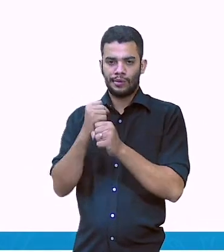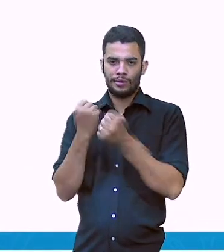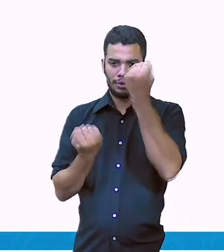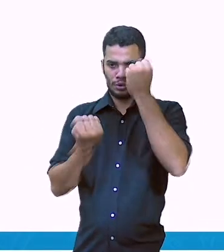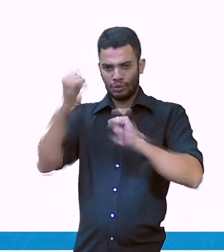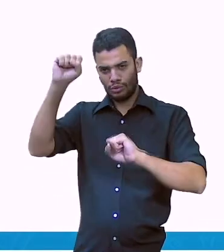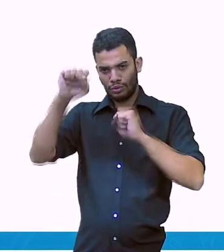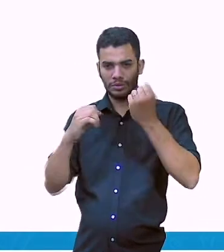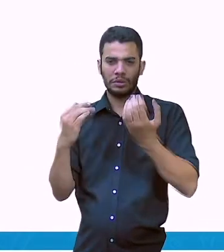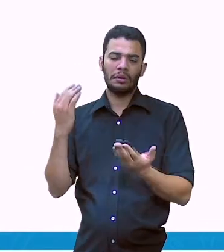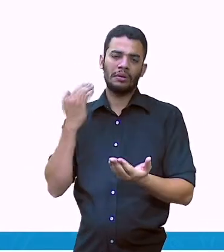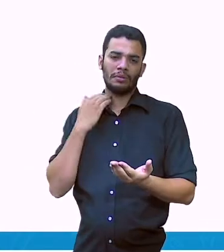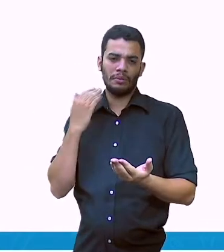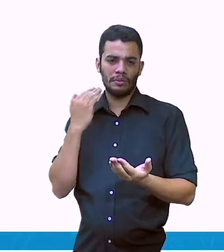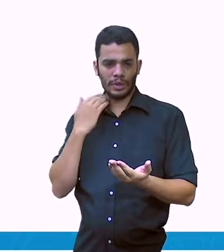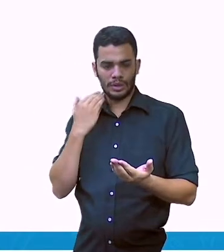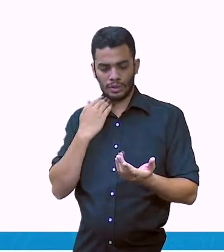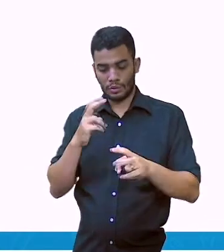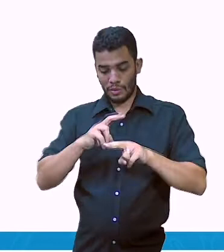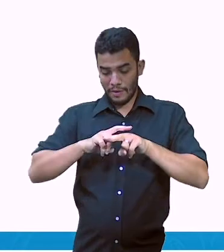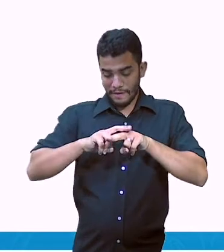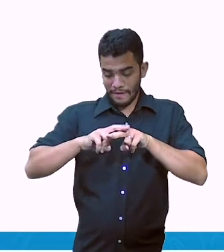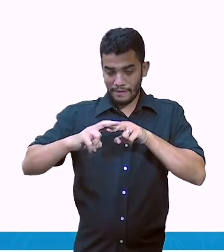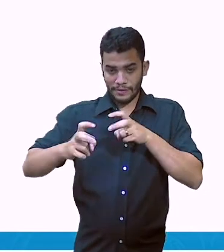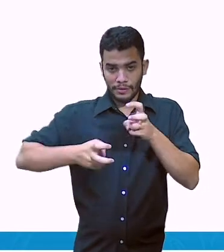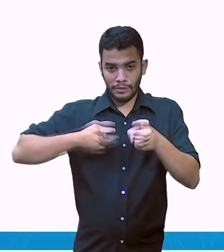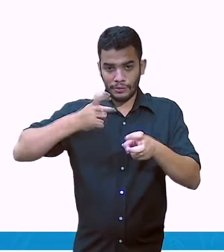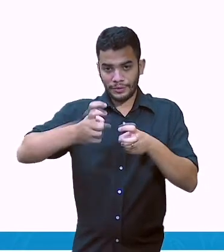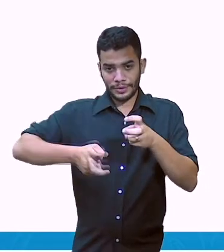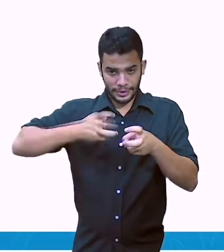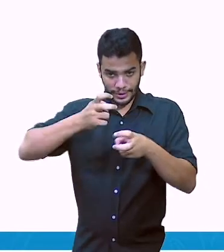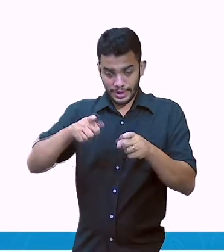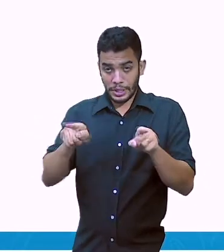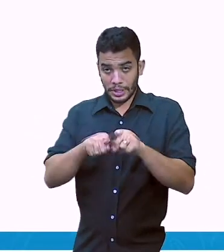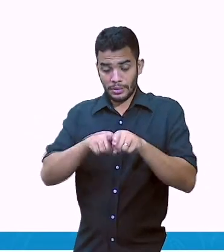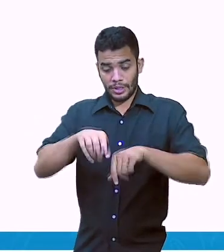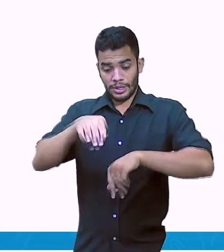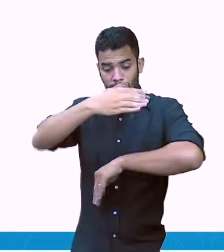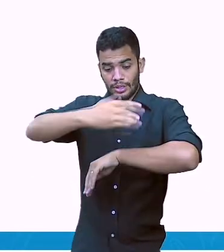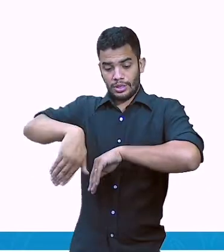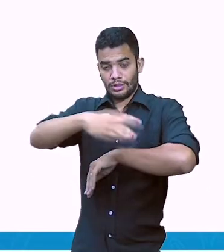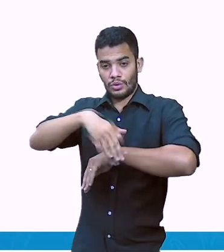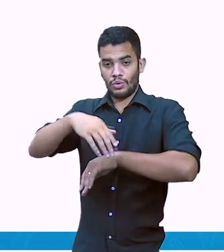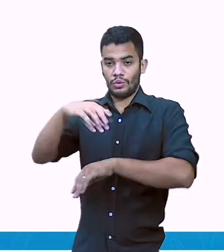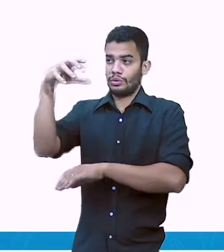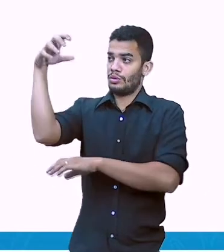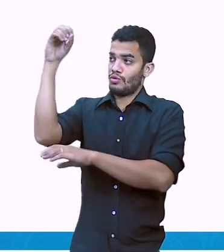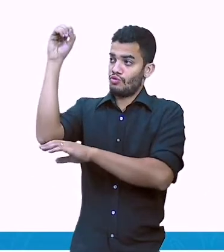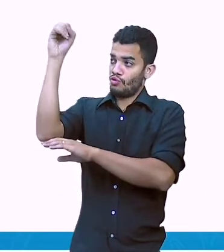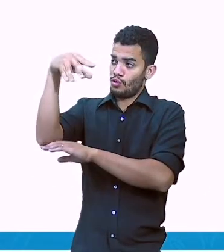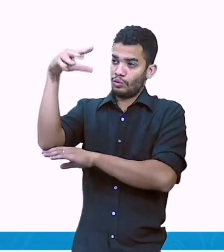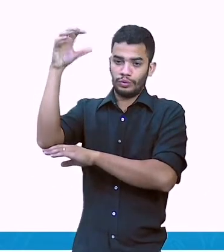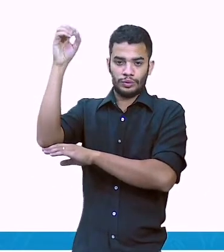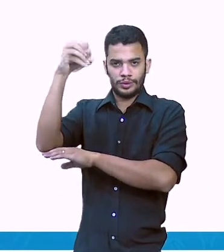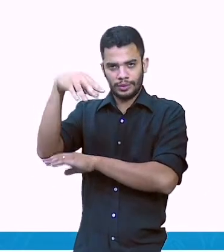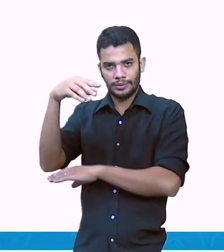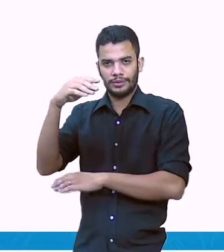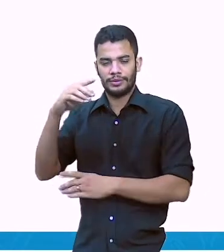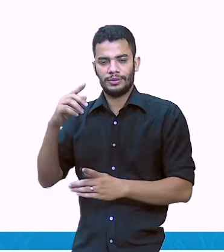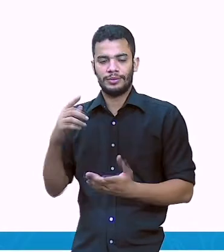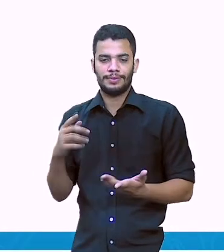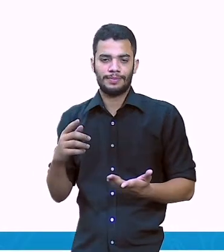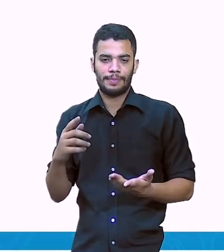melhorias urbanas, iluminação, transporte, calçamento das ruas. Isso nós vemos que já é